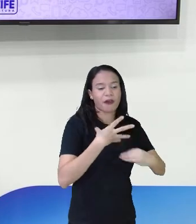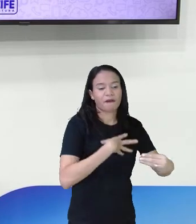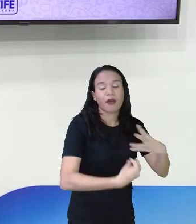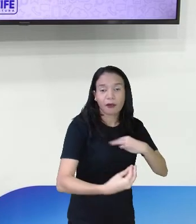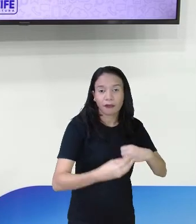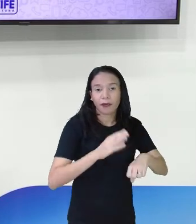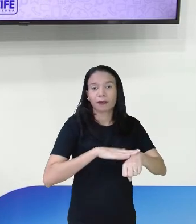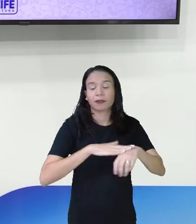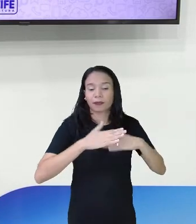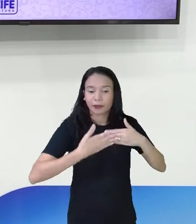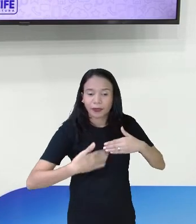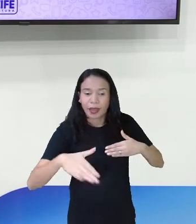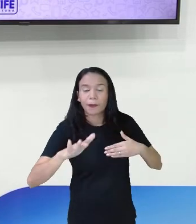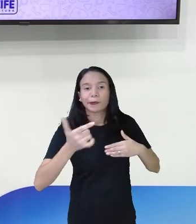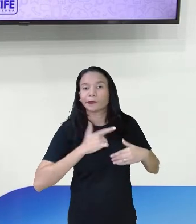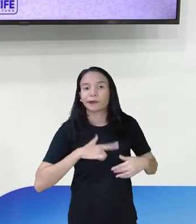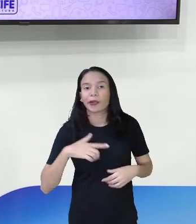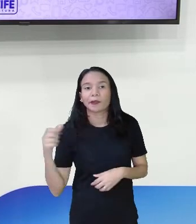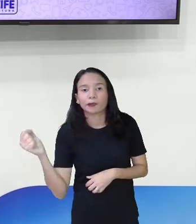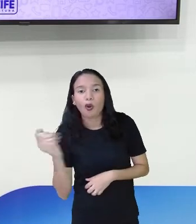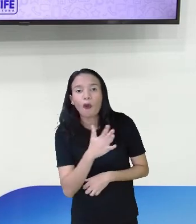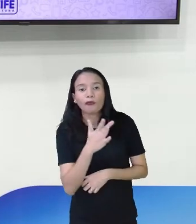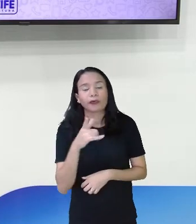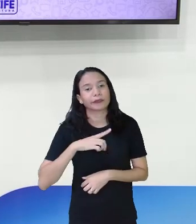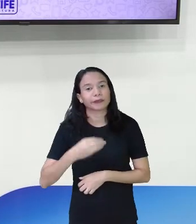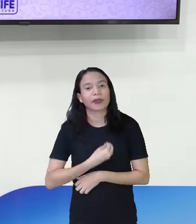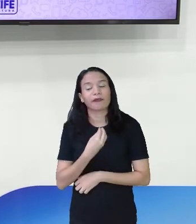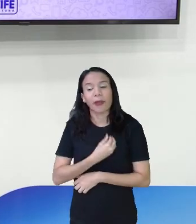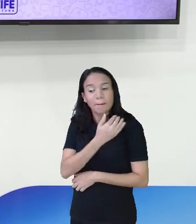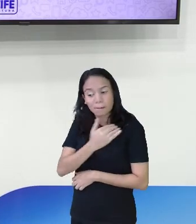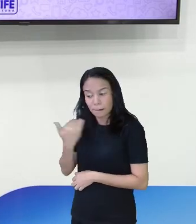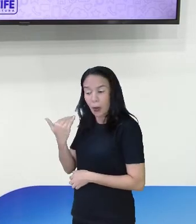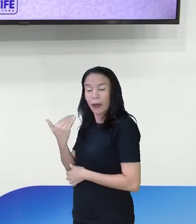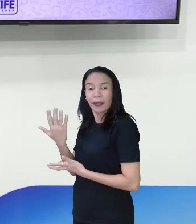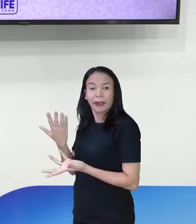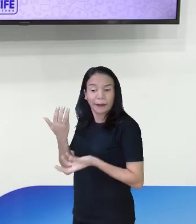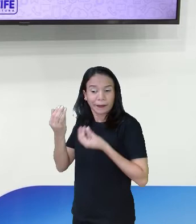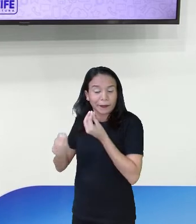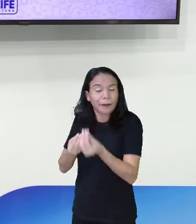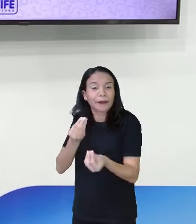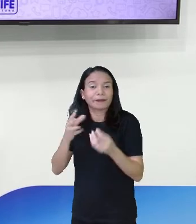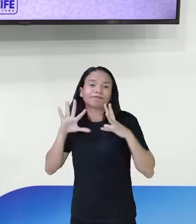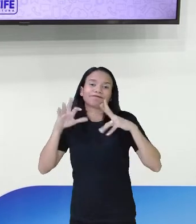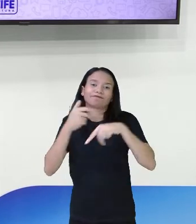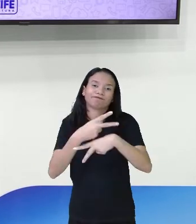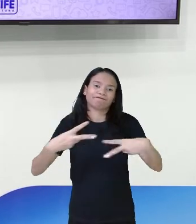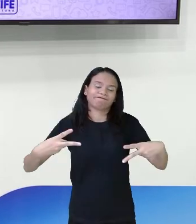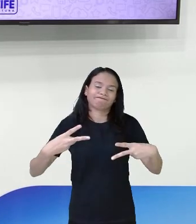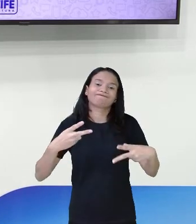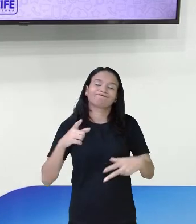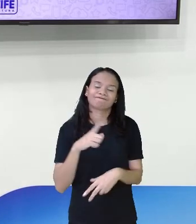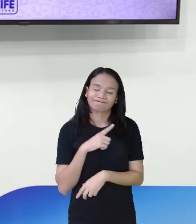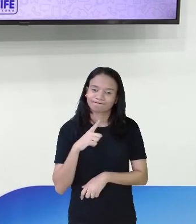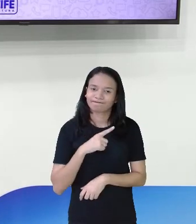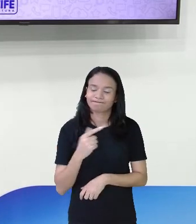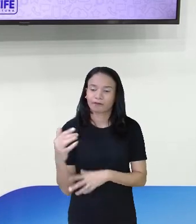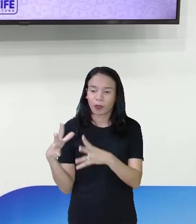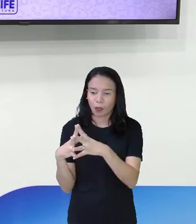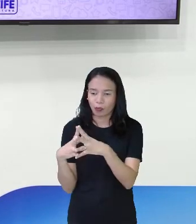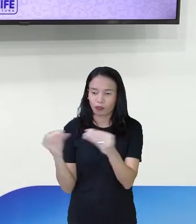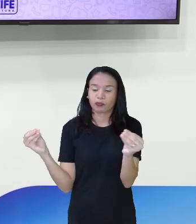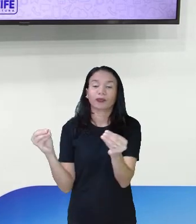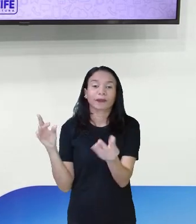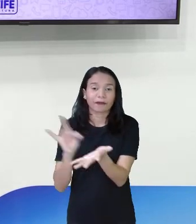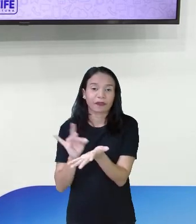o tempo, como não vão nascendo novos e os que já existem vão morrendo, aqueles animais ali correm o risco de serem